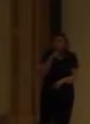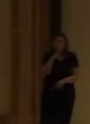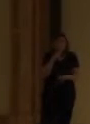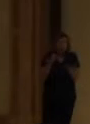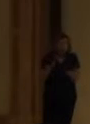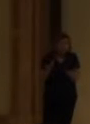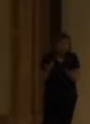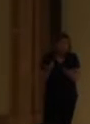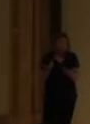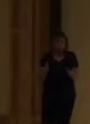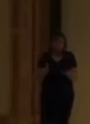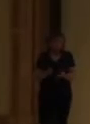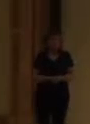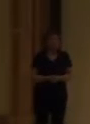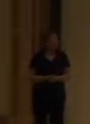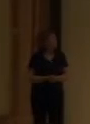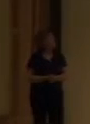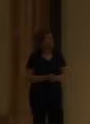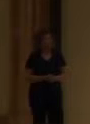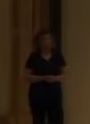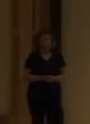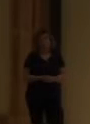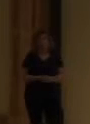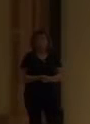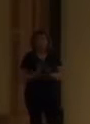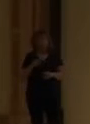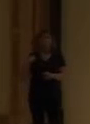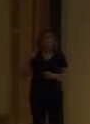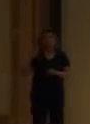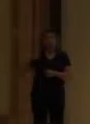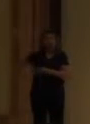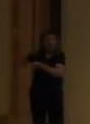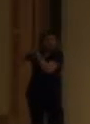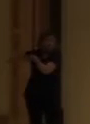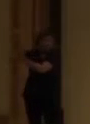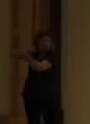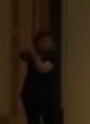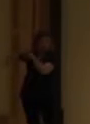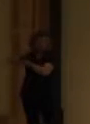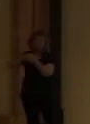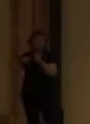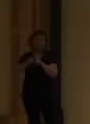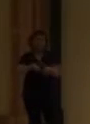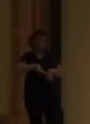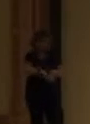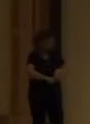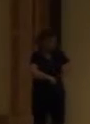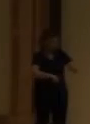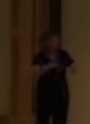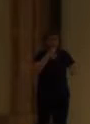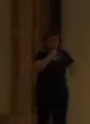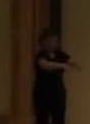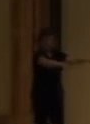Ouvimos falar do fenómeno da apropriação ilegal de terras, o land grabbing. Sabemos que o